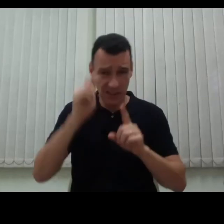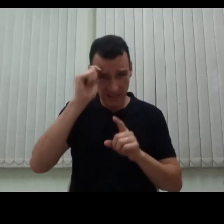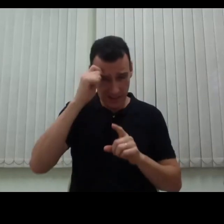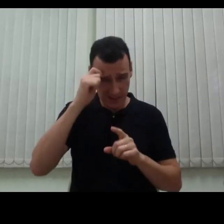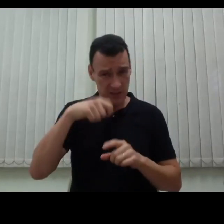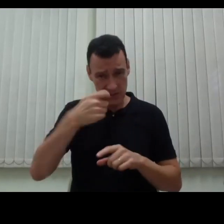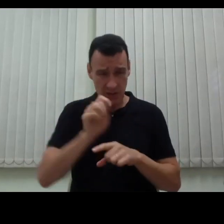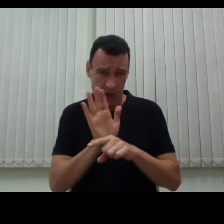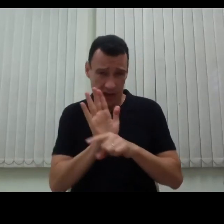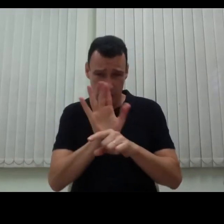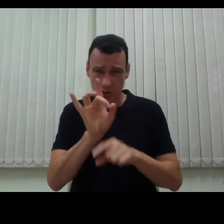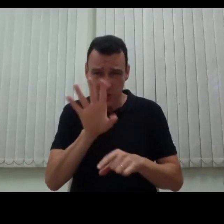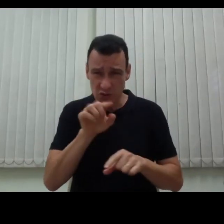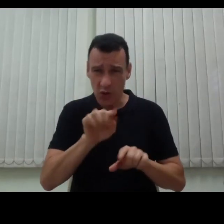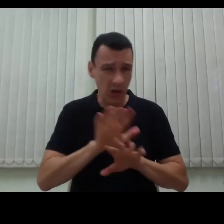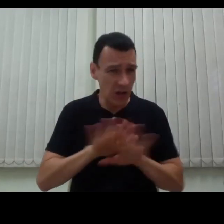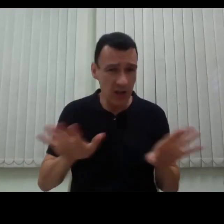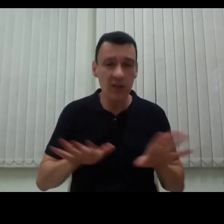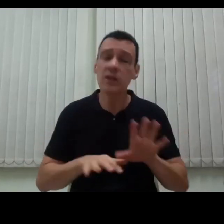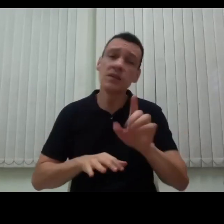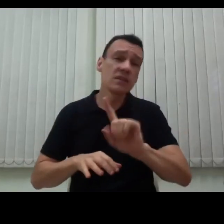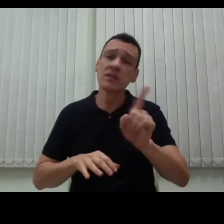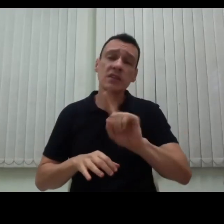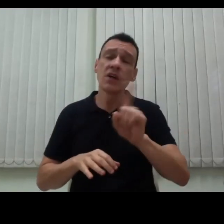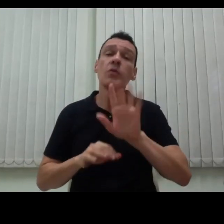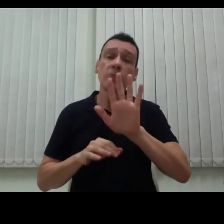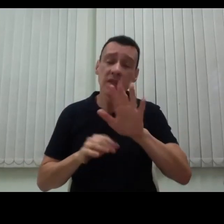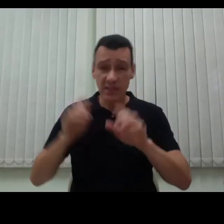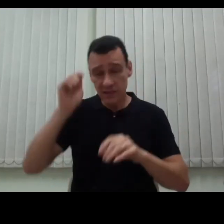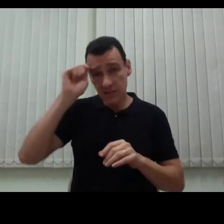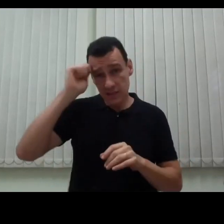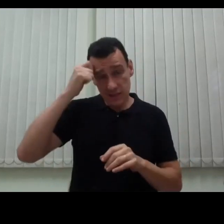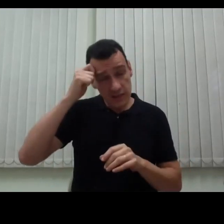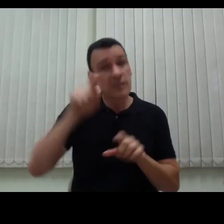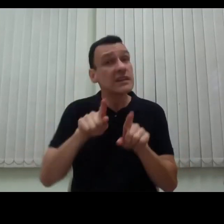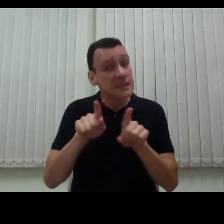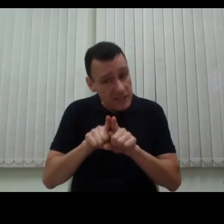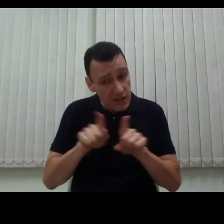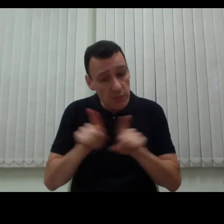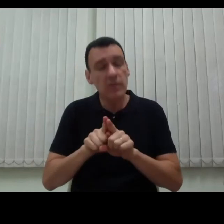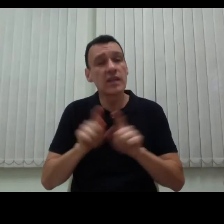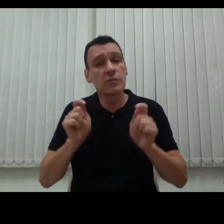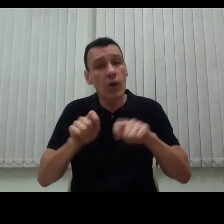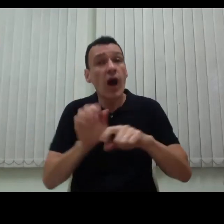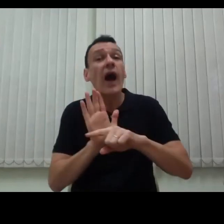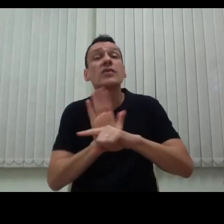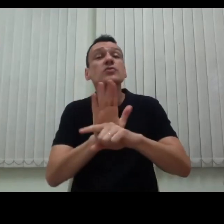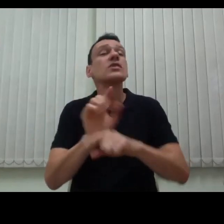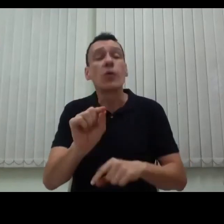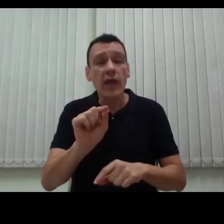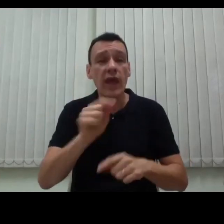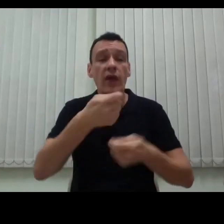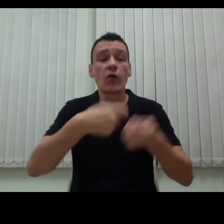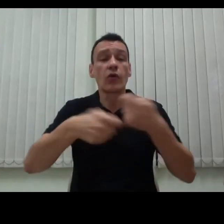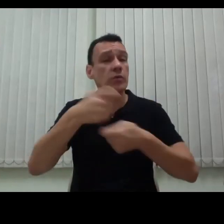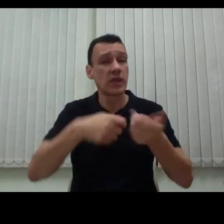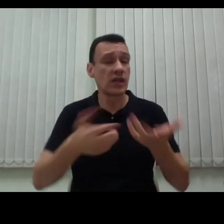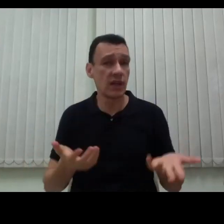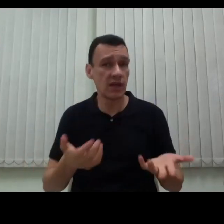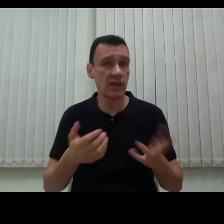nessas manifestações, mas ela foi também fundamentalmente na economia. Foram os africanos,